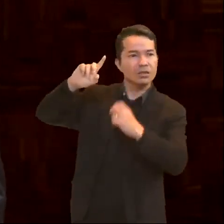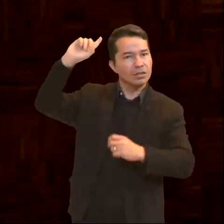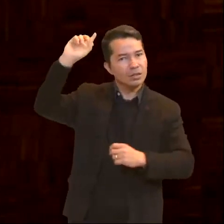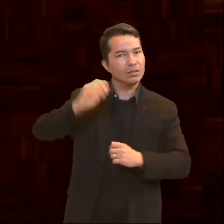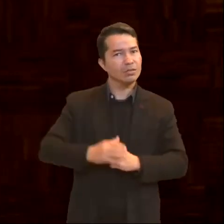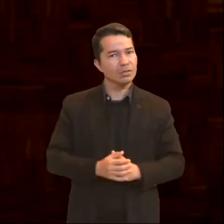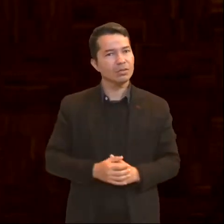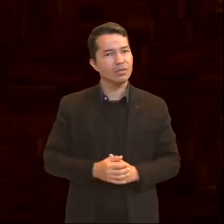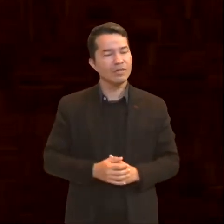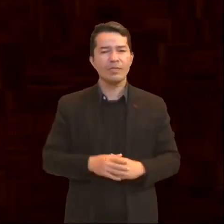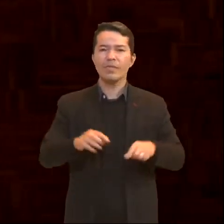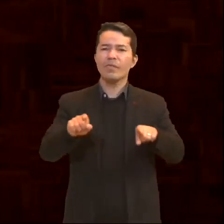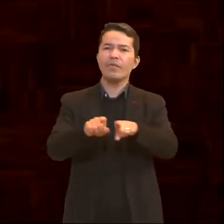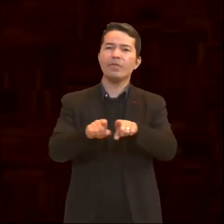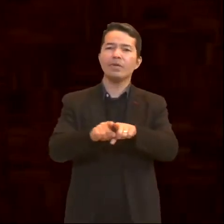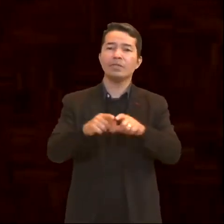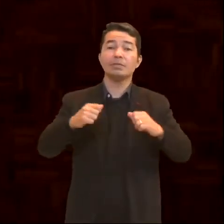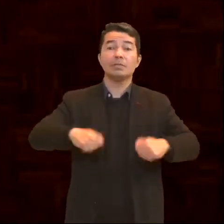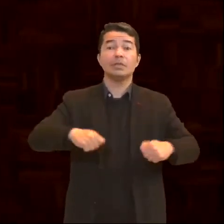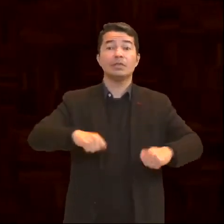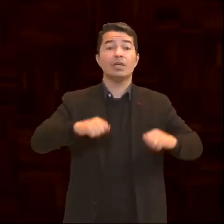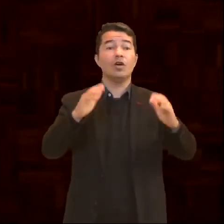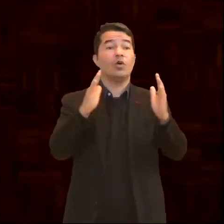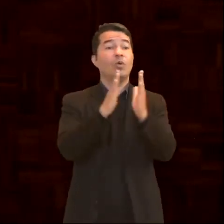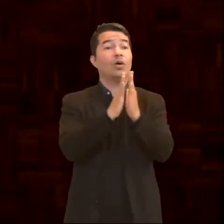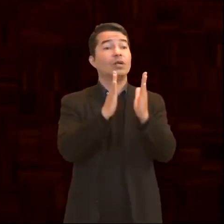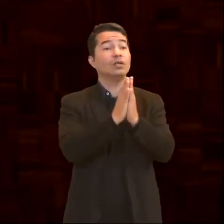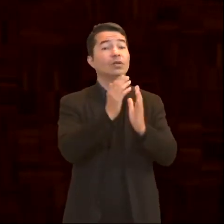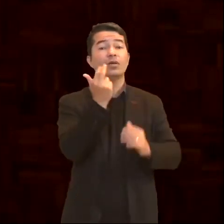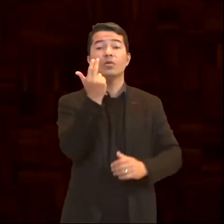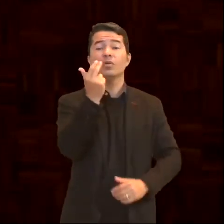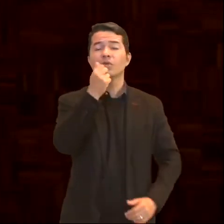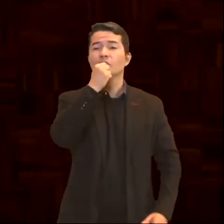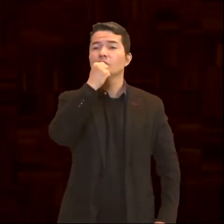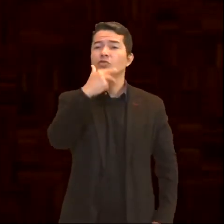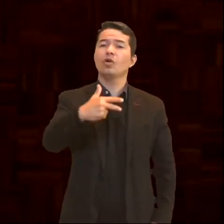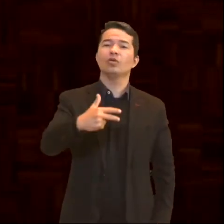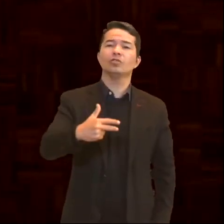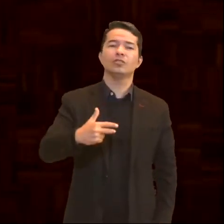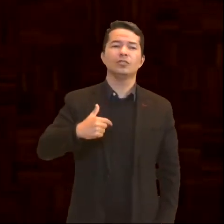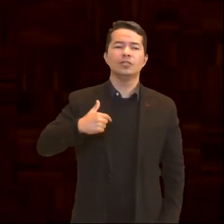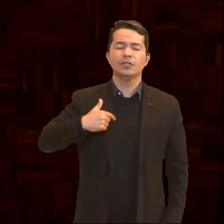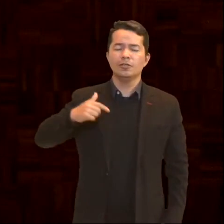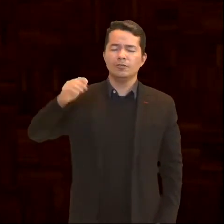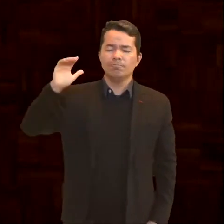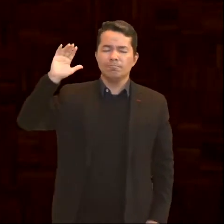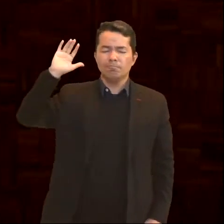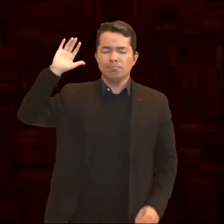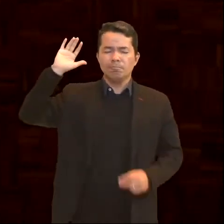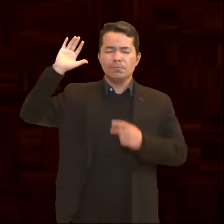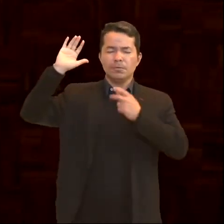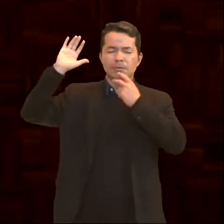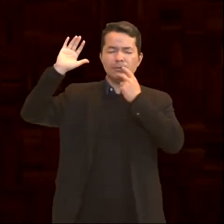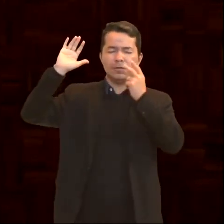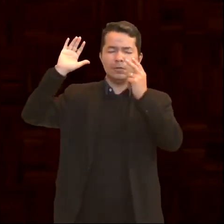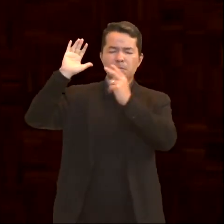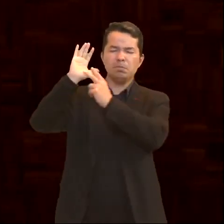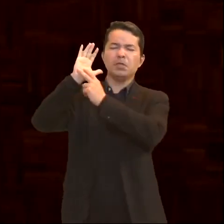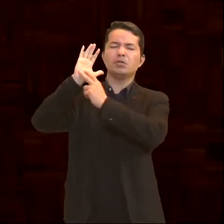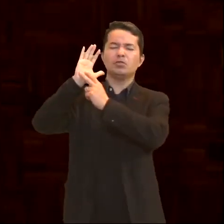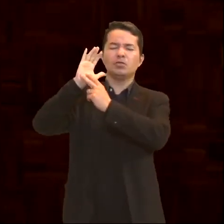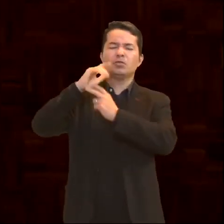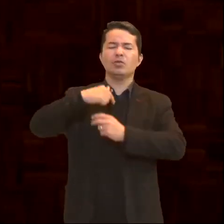esquece de fazer o restante da oração de Jonas. Os meus votos eu cumprirei.